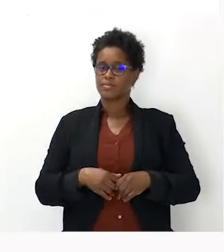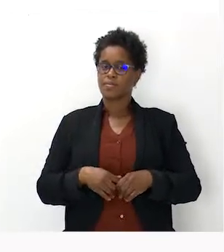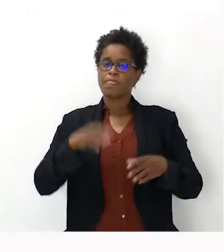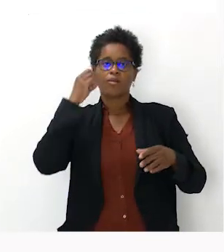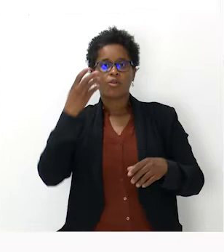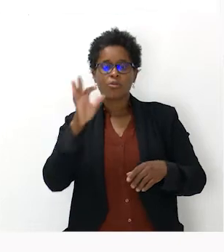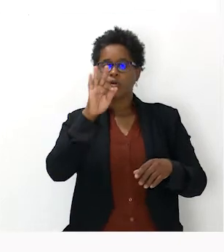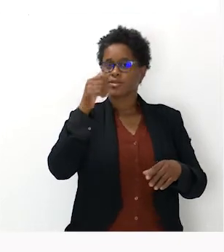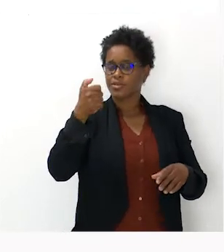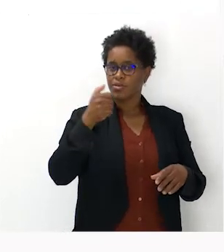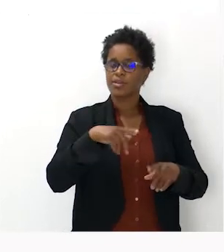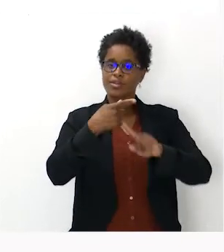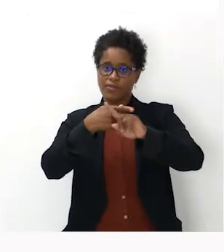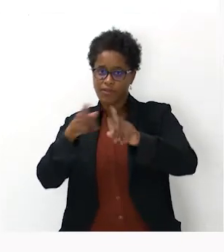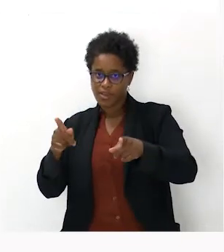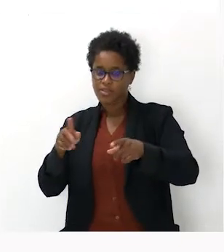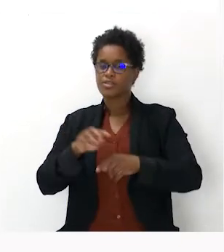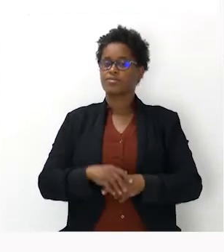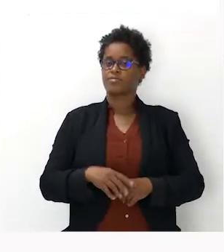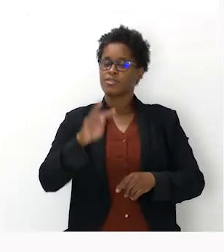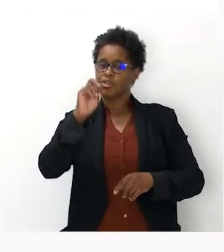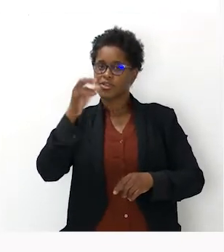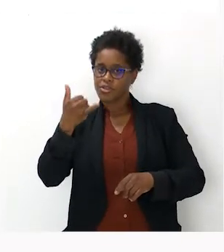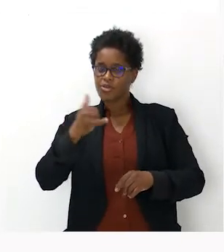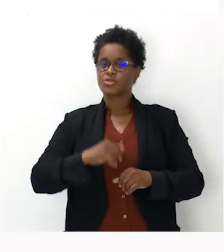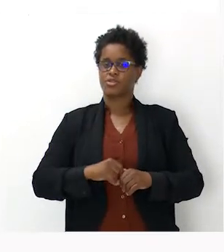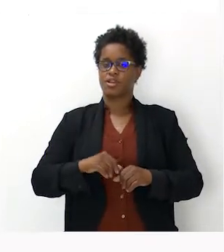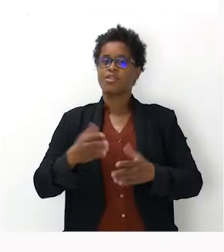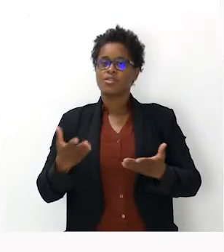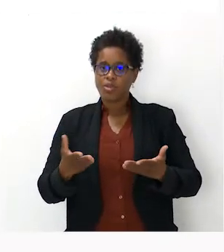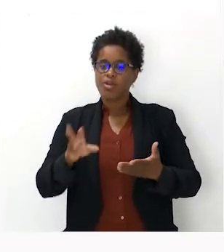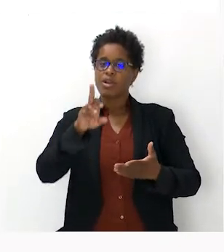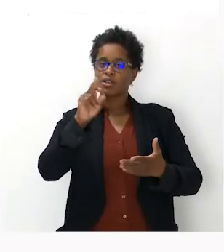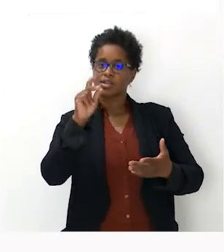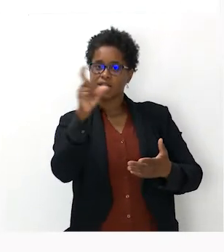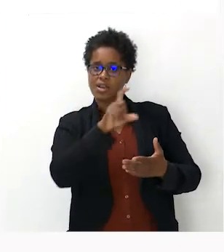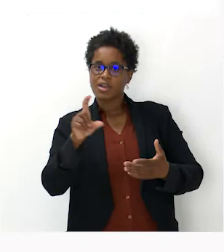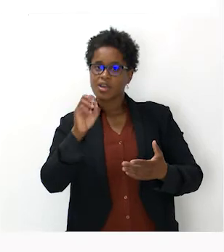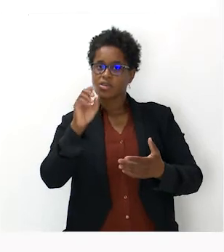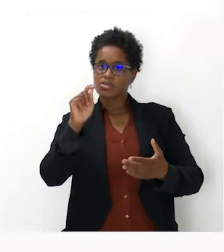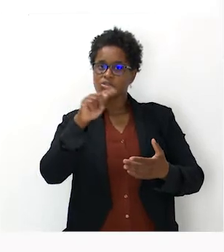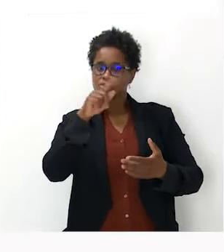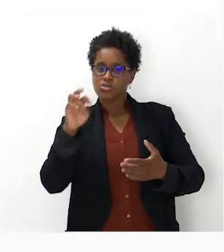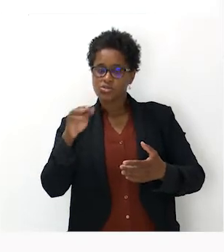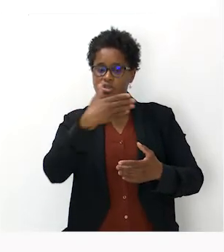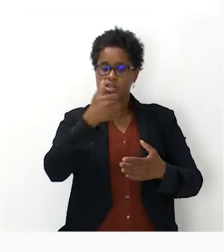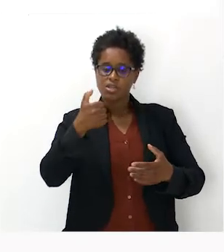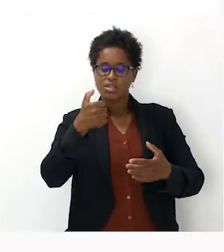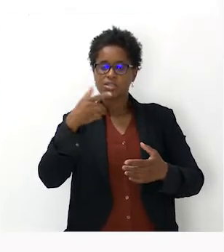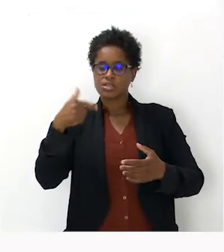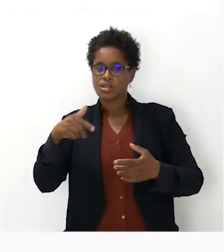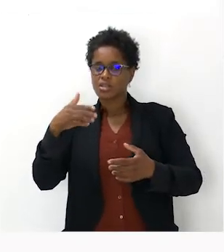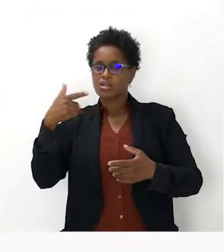Como 45 é diferente de 32, logo as razões 15 está para 18